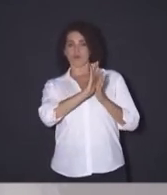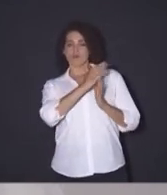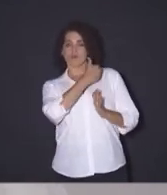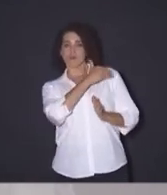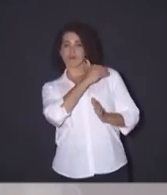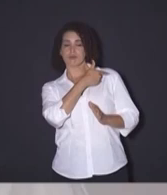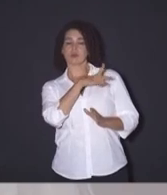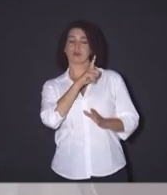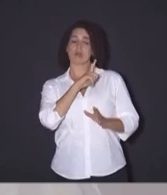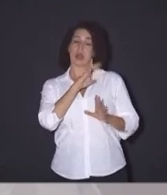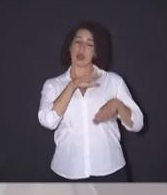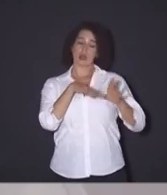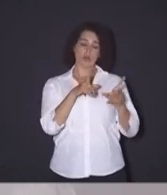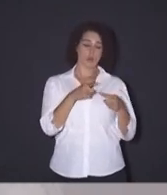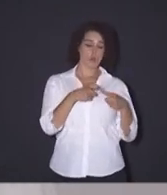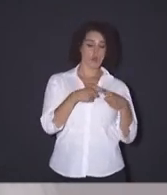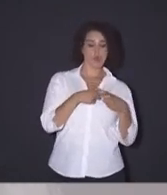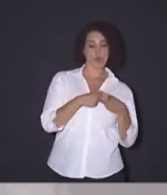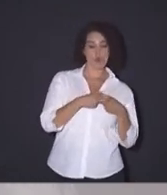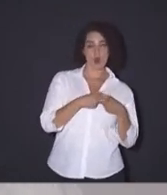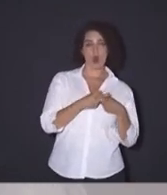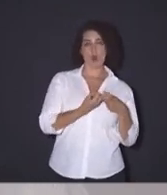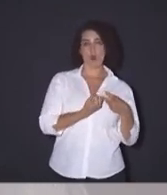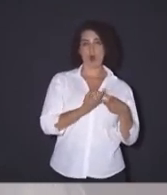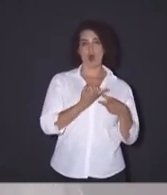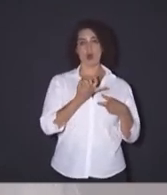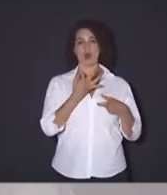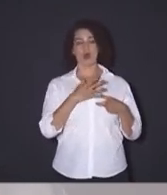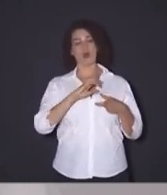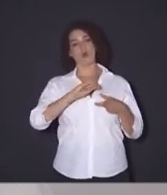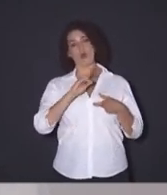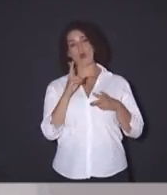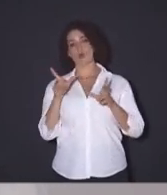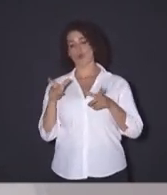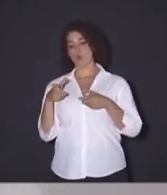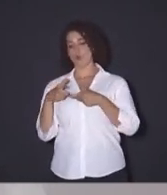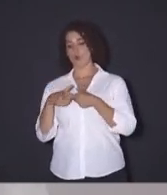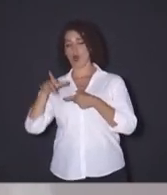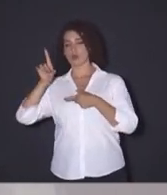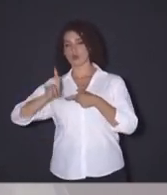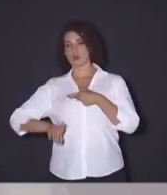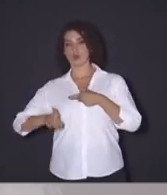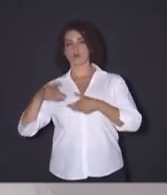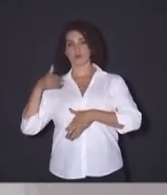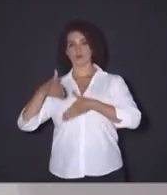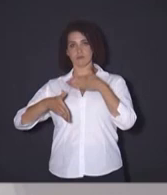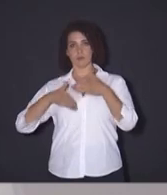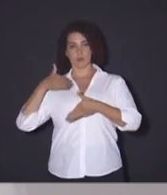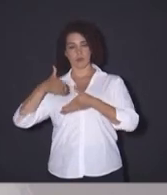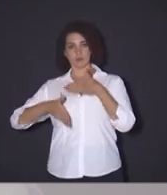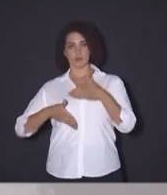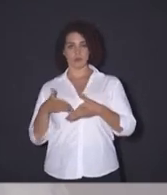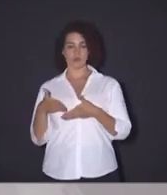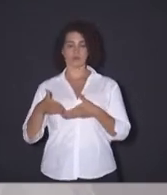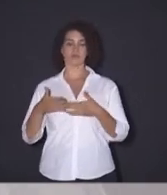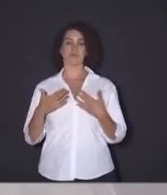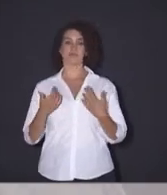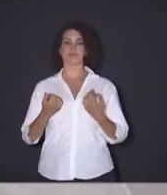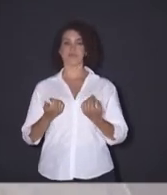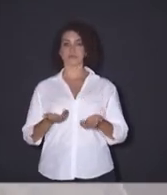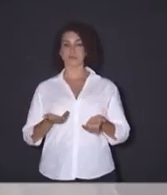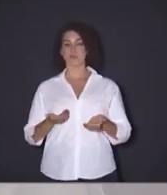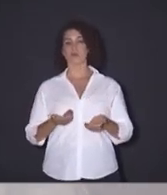minorias quantitativas ou minorias do ponto de vista dos direitos da participação de um estado nação